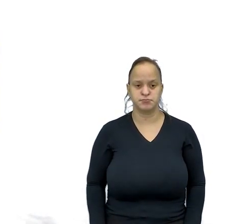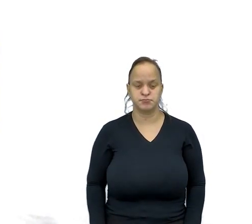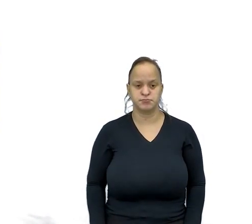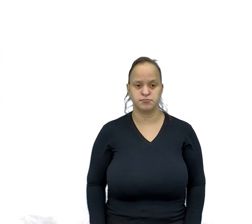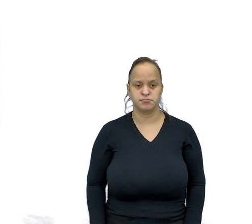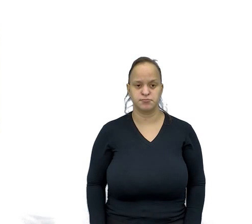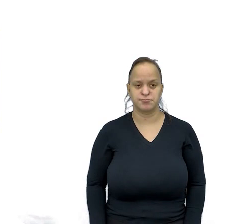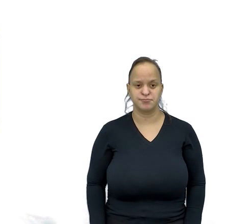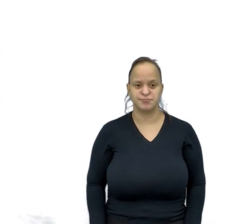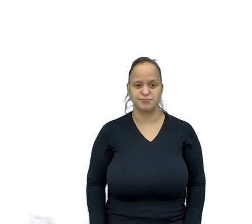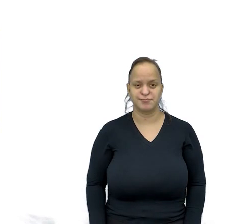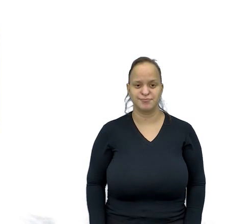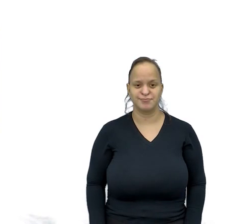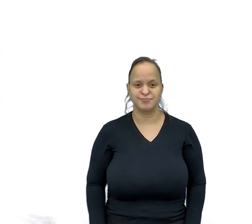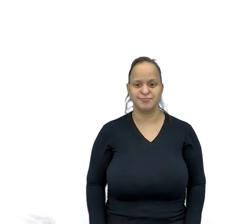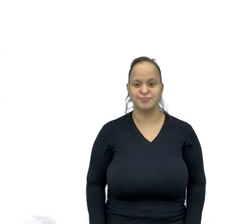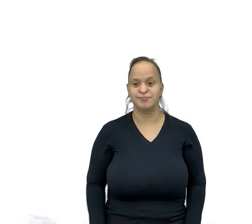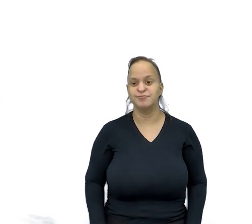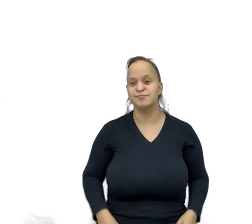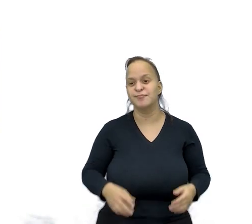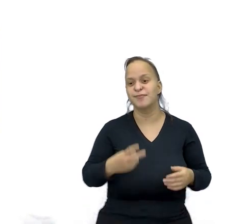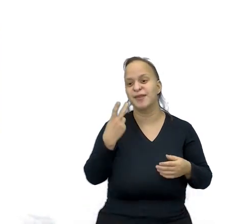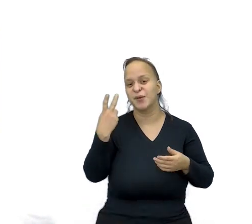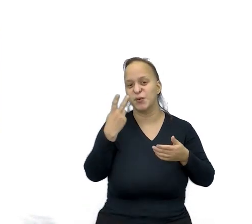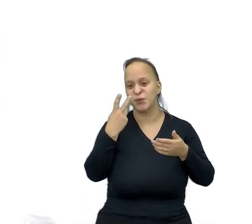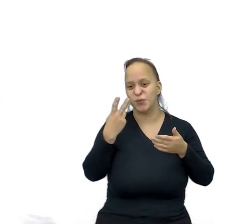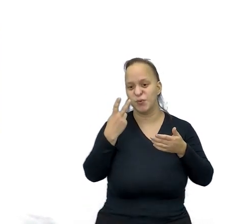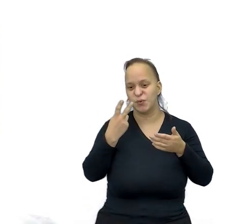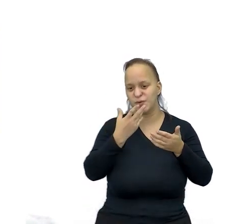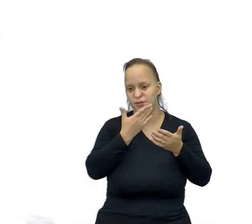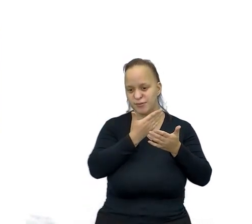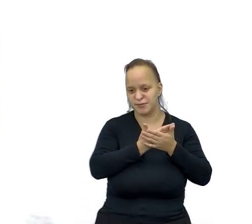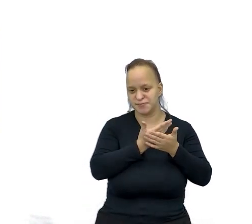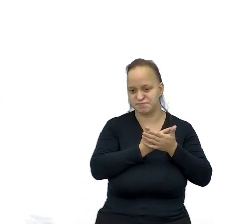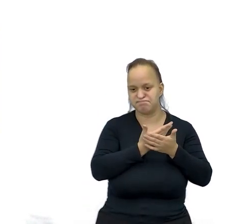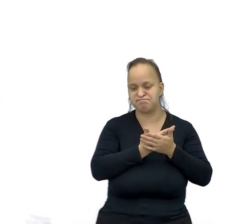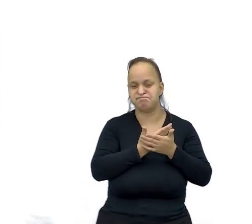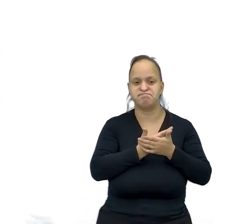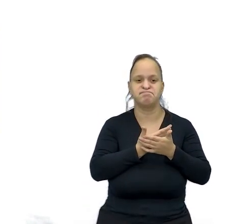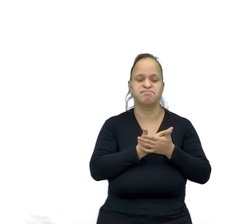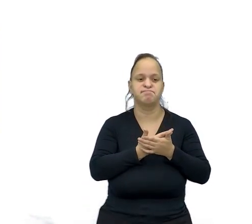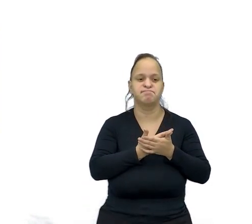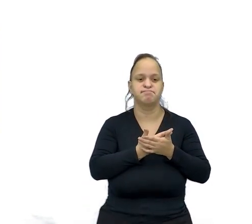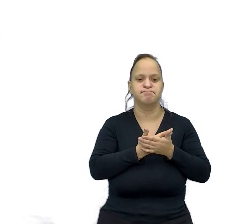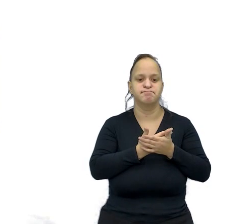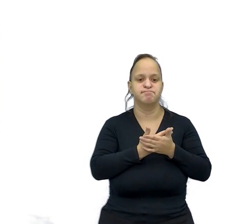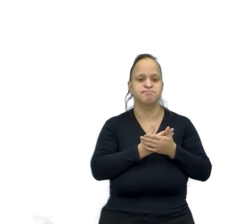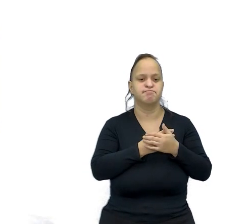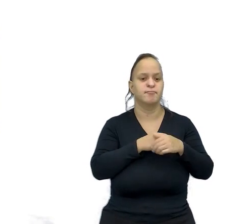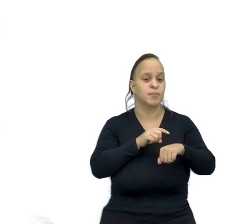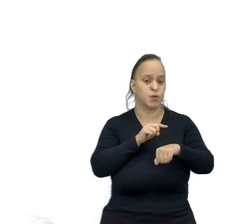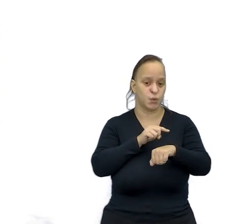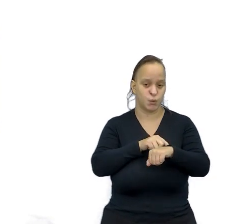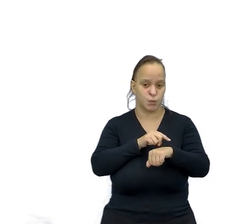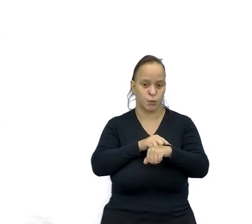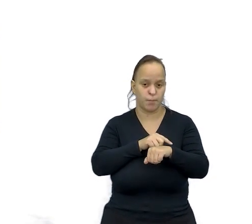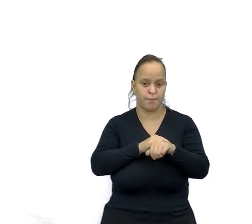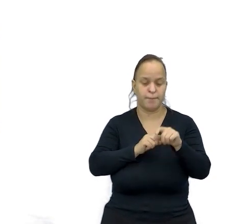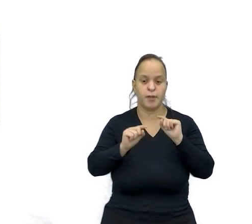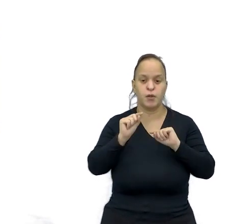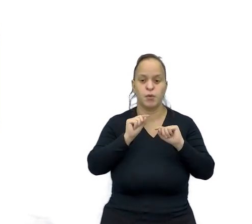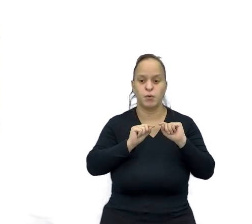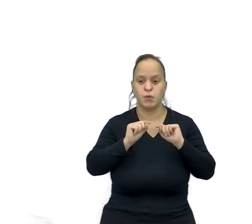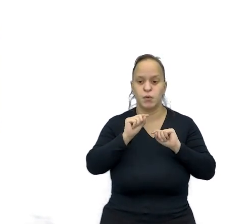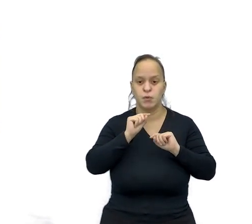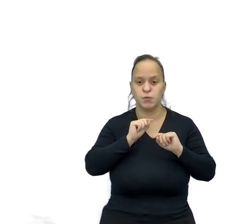Bom, a segunda atividade que ele passa aqui para gente, né? Vamos aqui no durante, que vai ser toda a elaboração